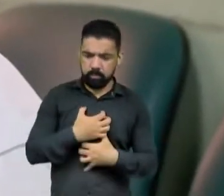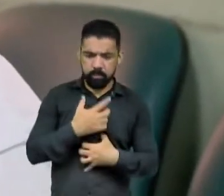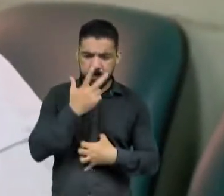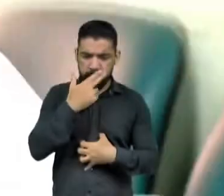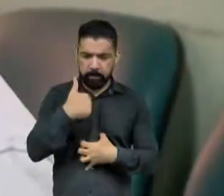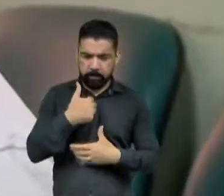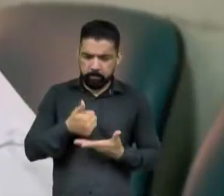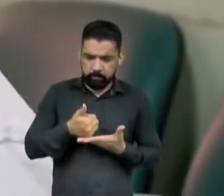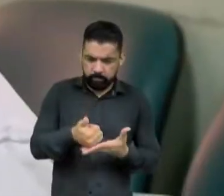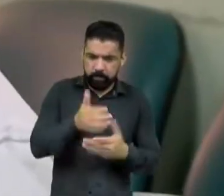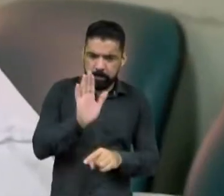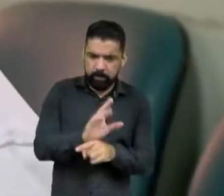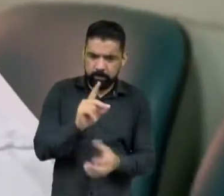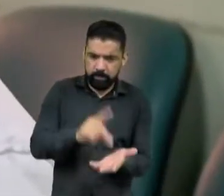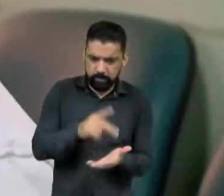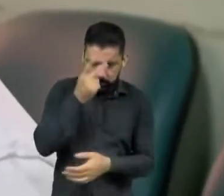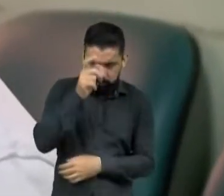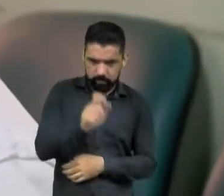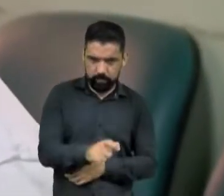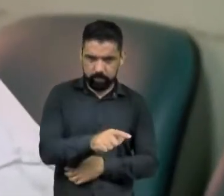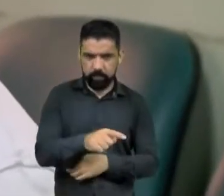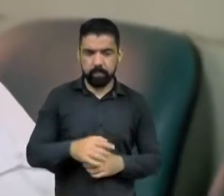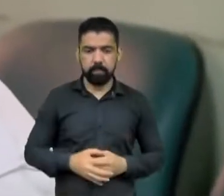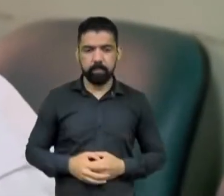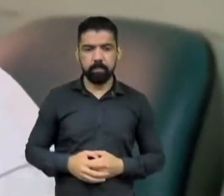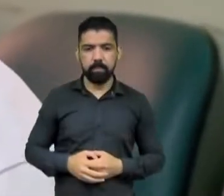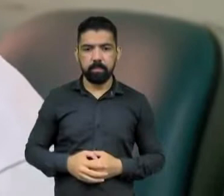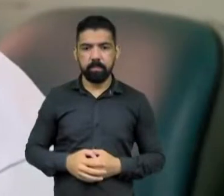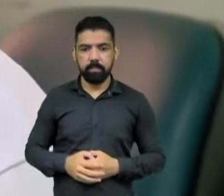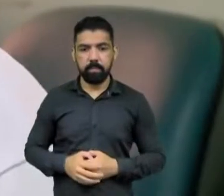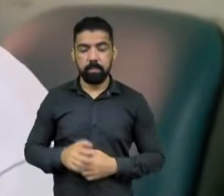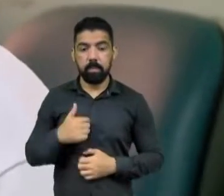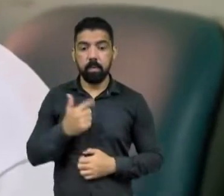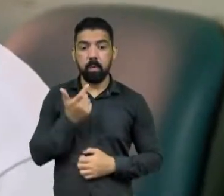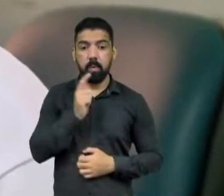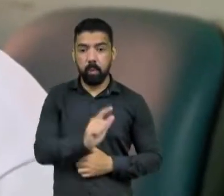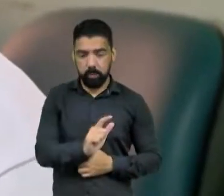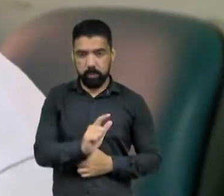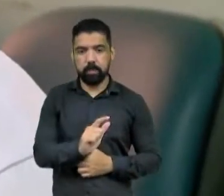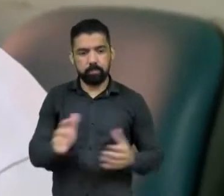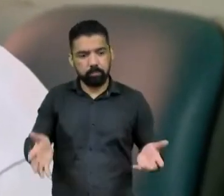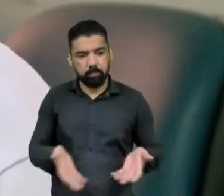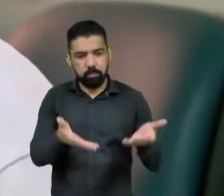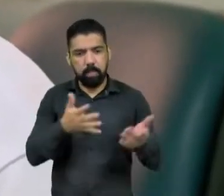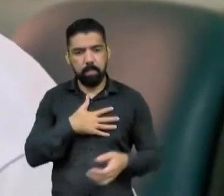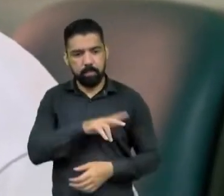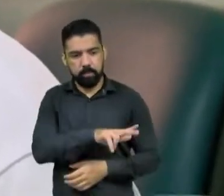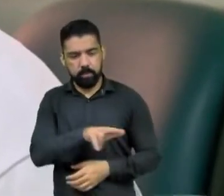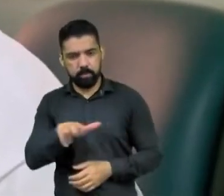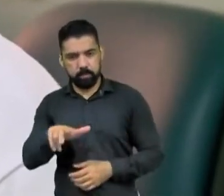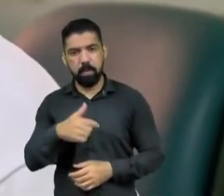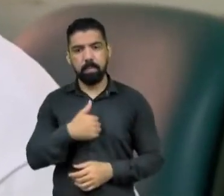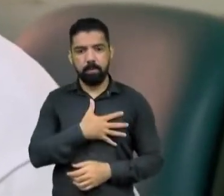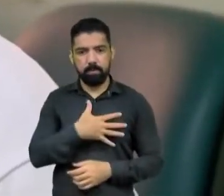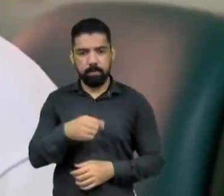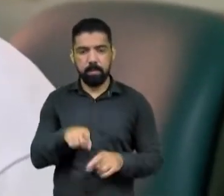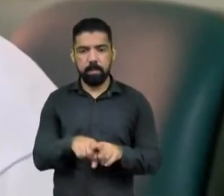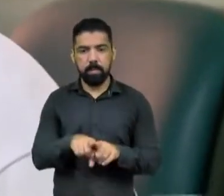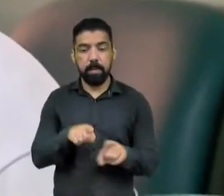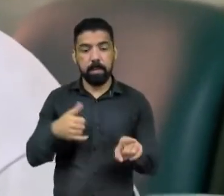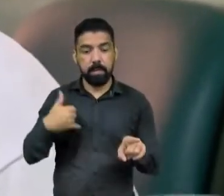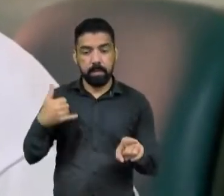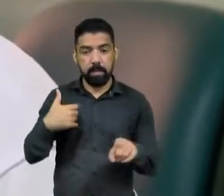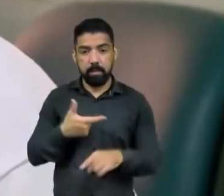para ajudar. Por sinal, agora eu consegui incentivar meus irmãos, o meu filho mais velho. Eu já tenho um filho de 20 anos e ele